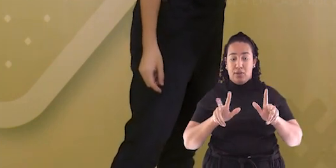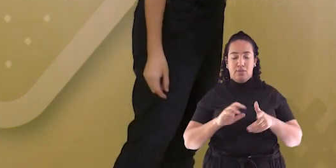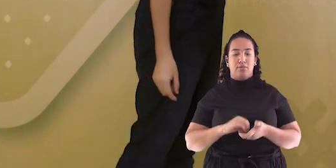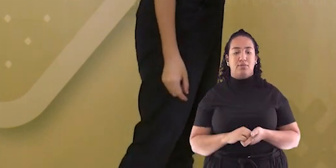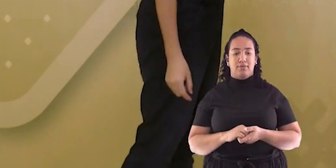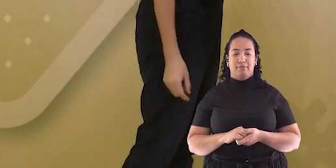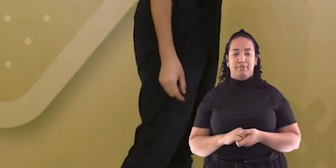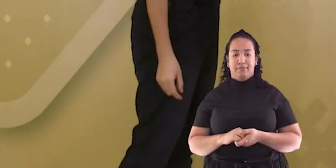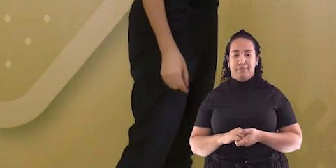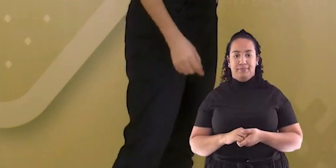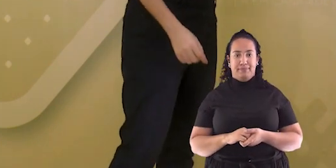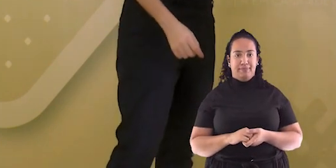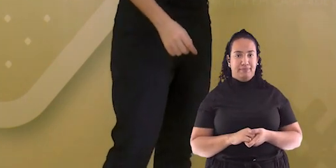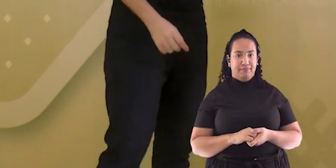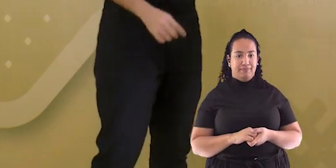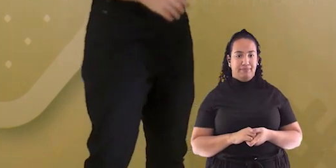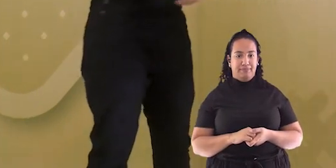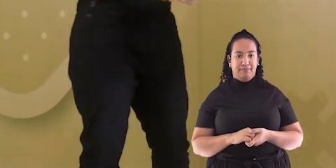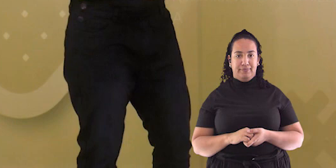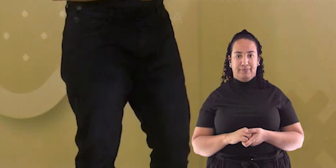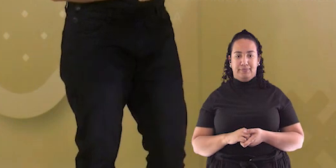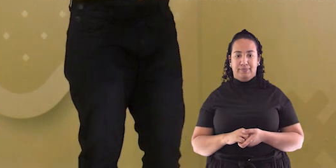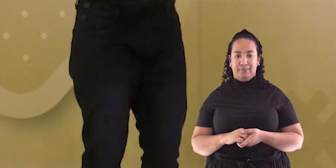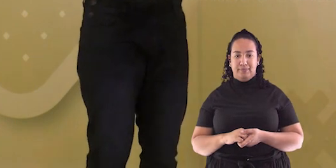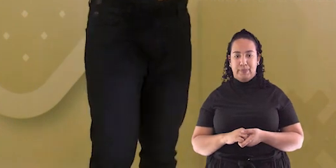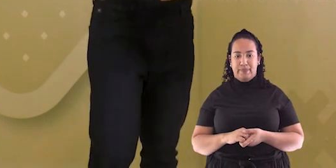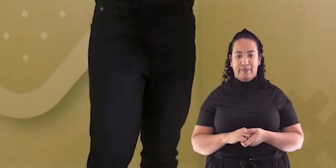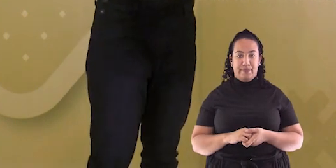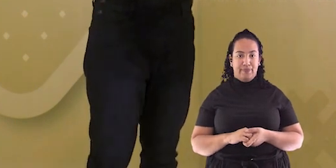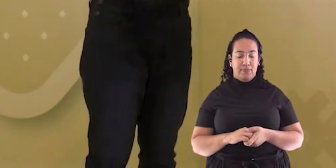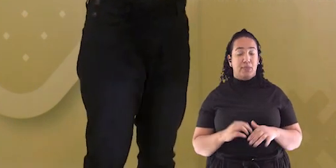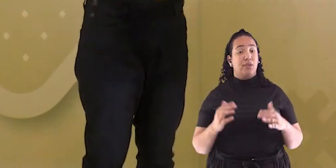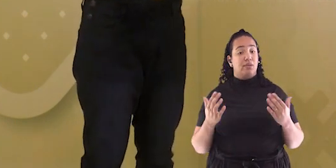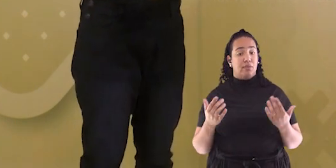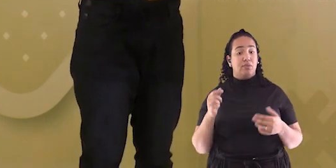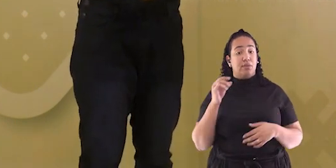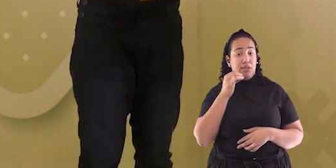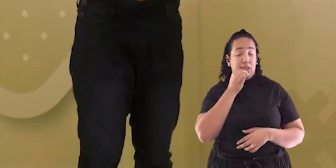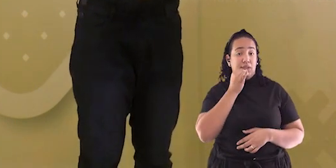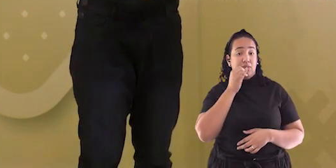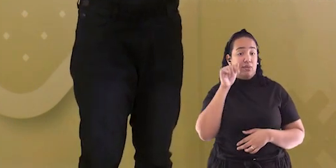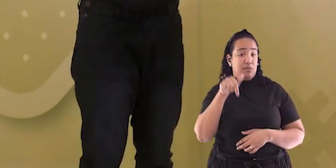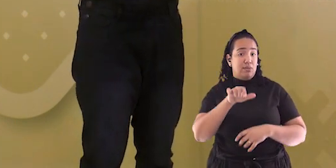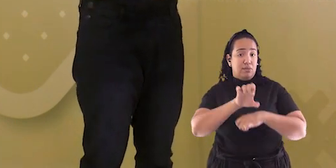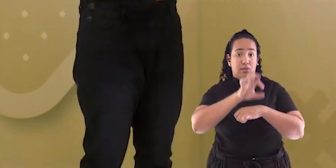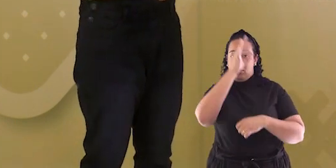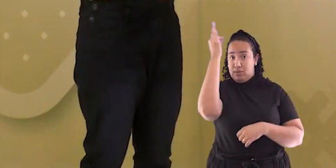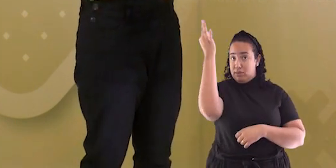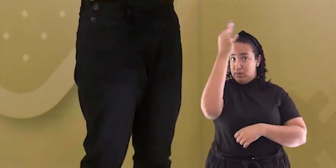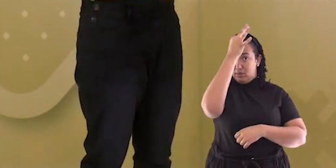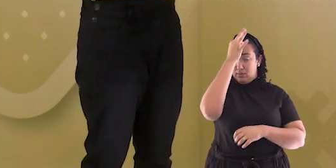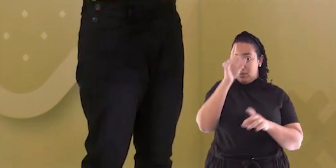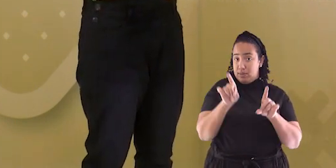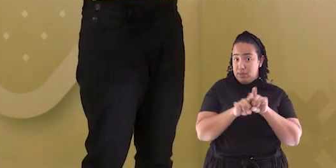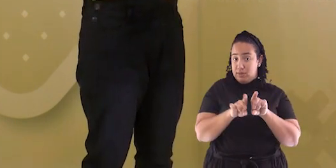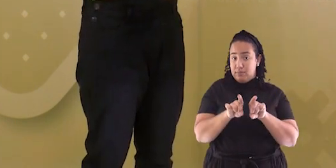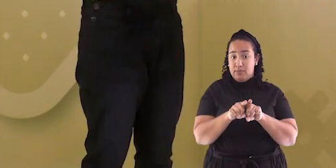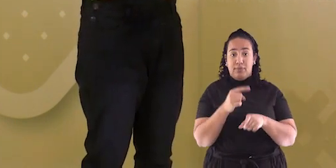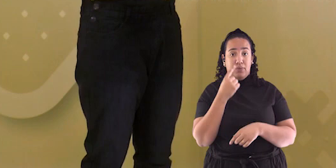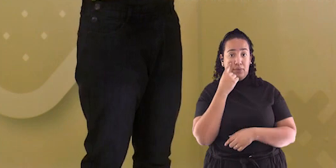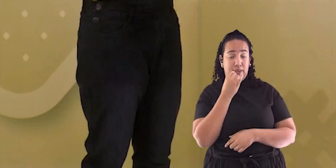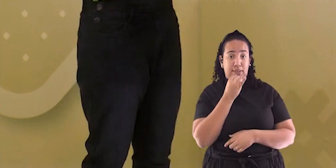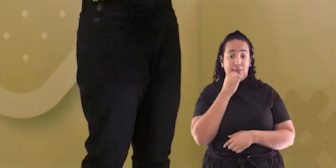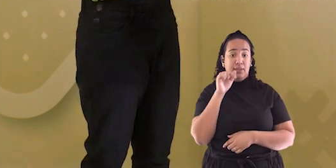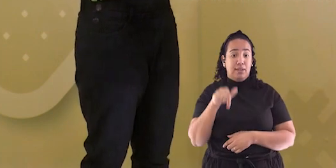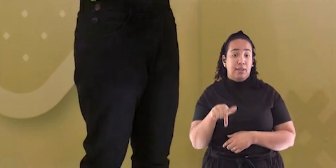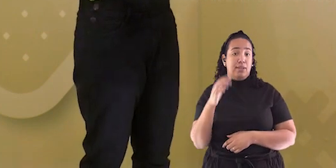Santos e sobre a cidade de São Paulo. Pois é. E a gente tem exemplos aqui no Espírito Santo também, certo? Por exemplo, aqui em